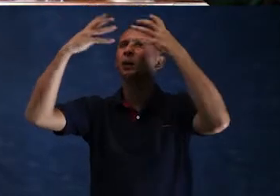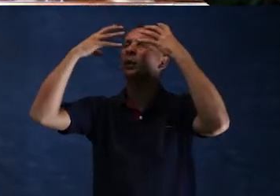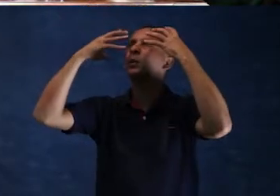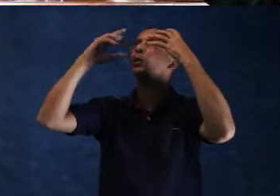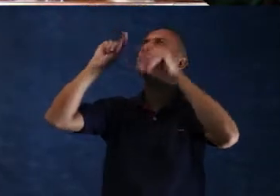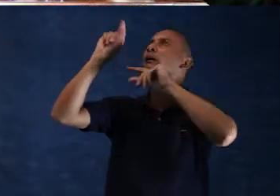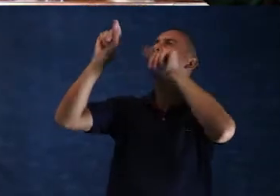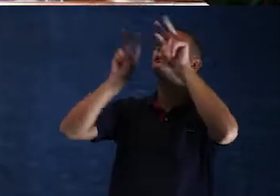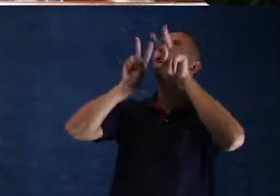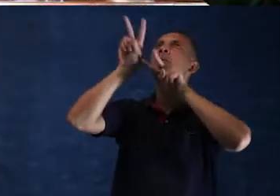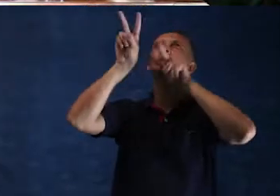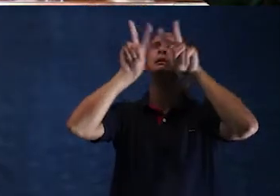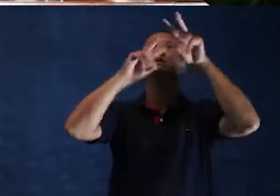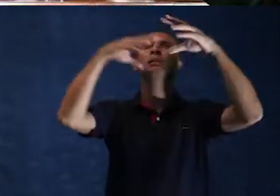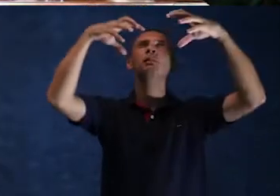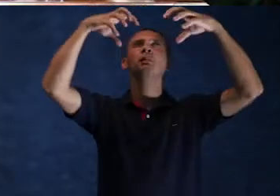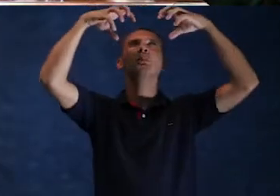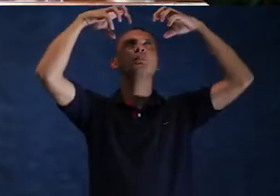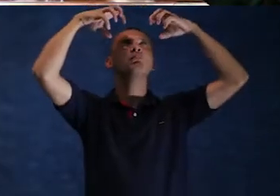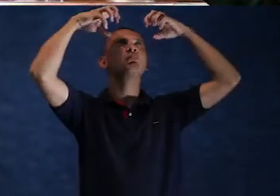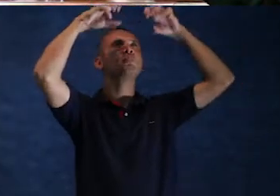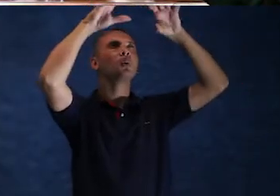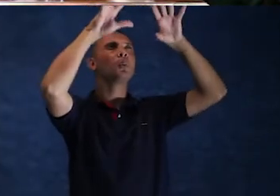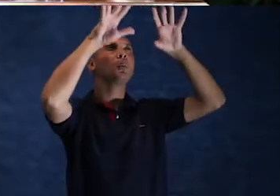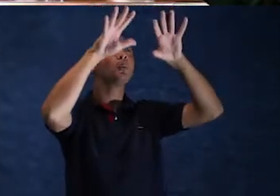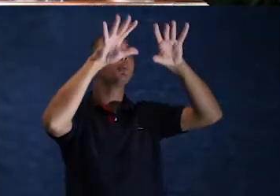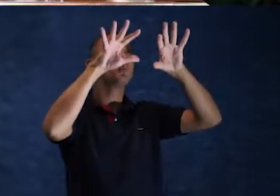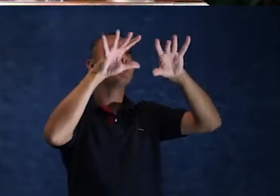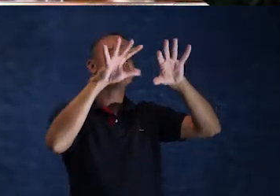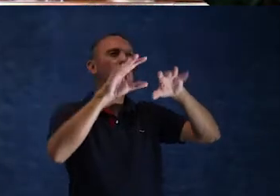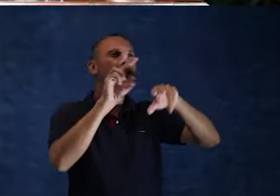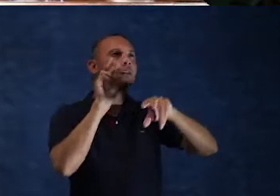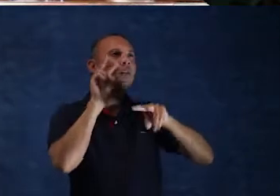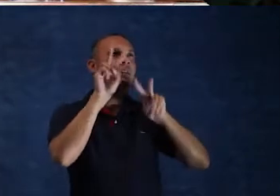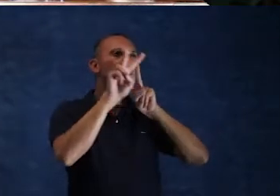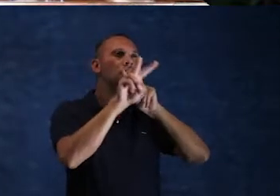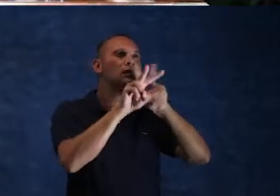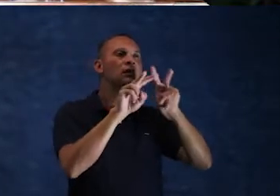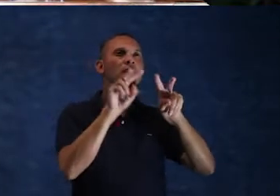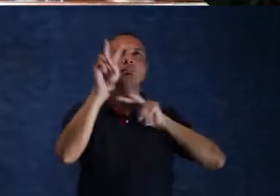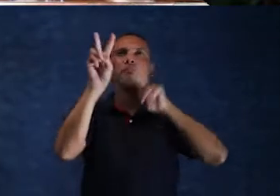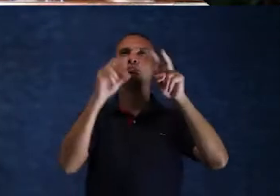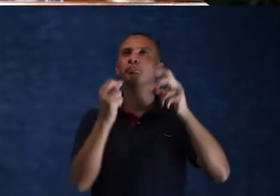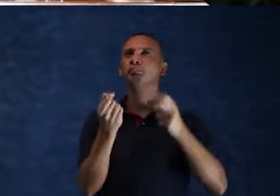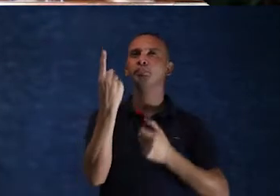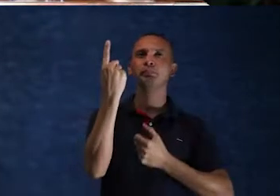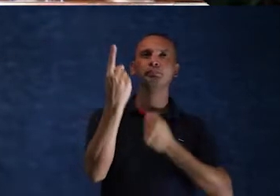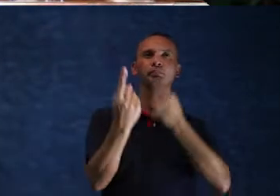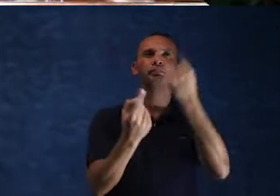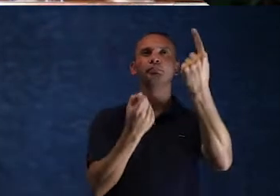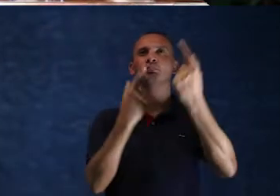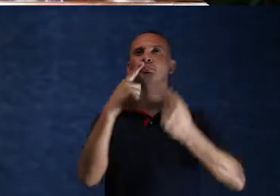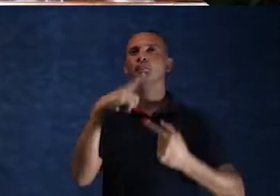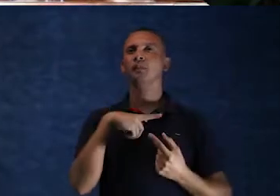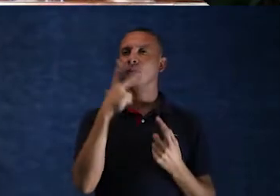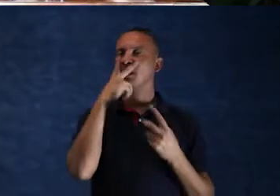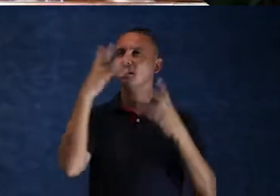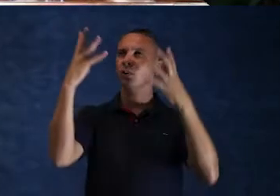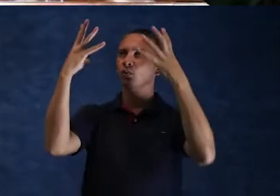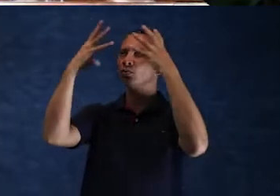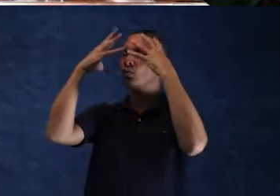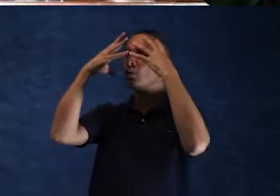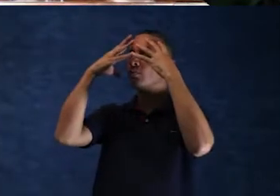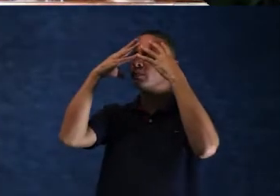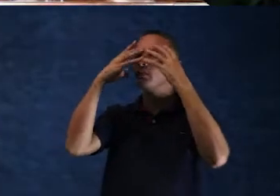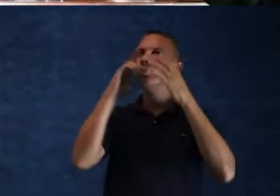que deslizavam por cima dos picos, dois irmãos, cujos contornos indistintos pareciam a própria sombra do